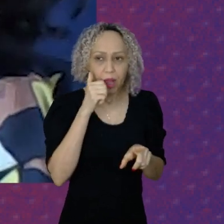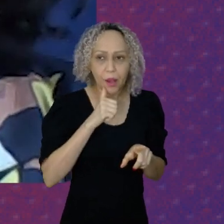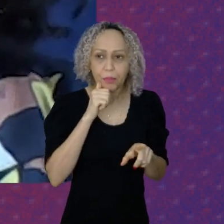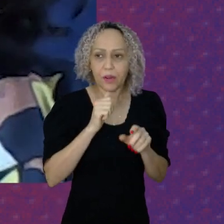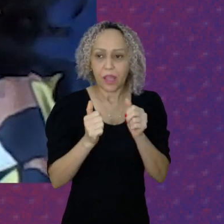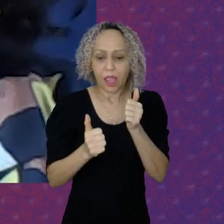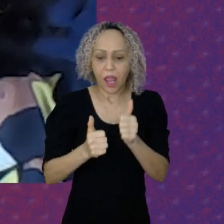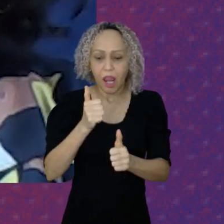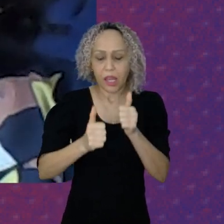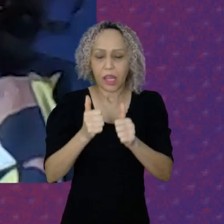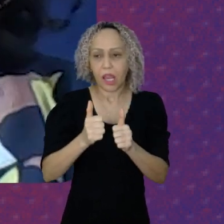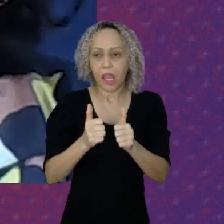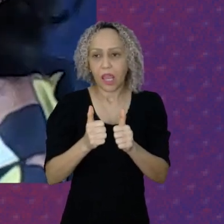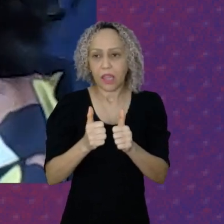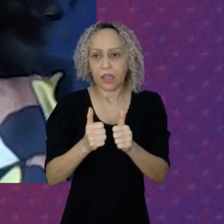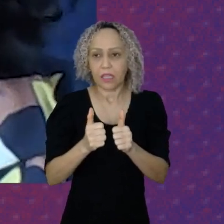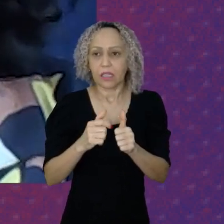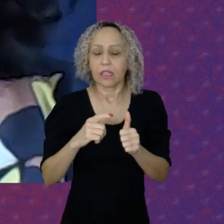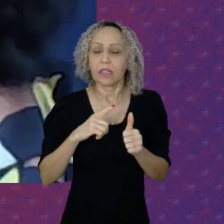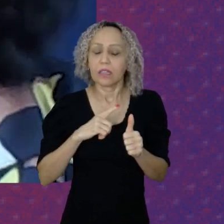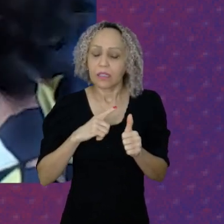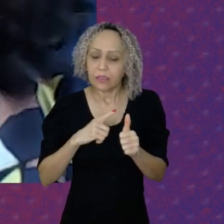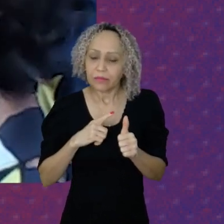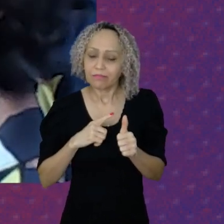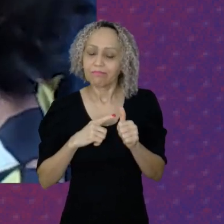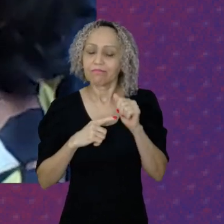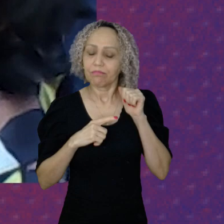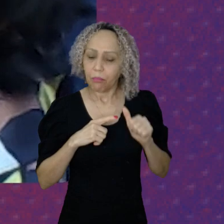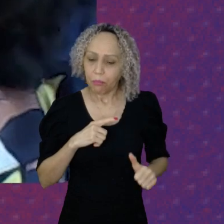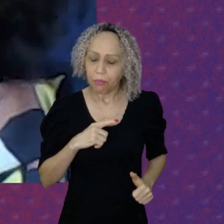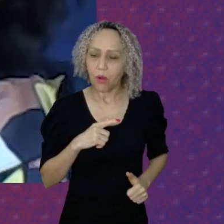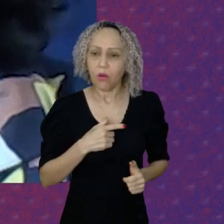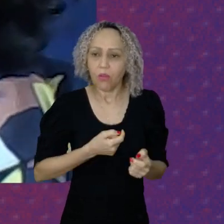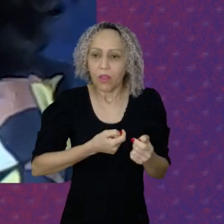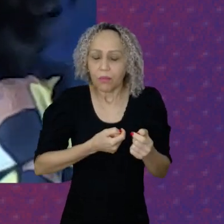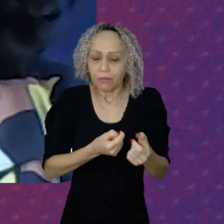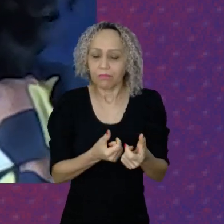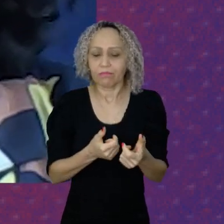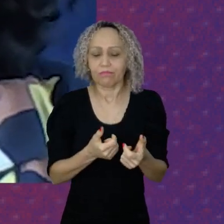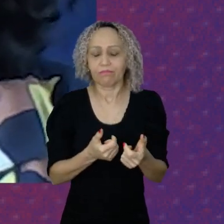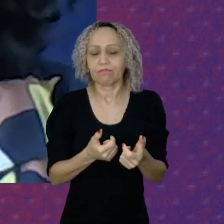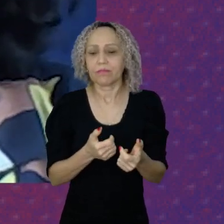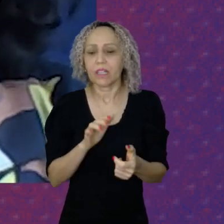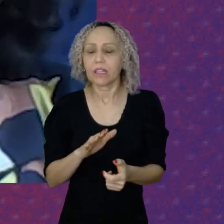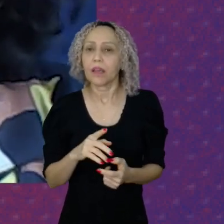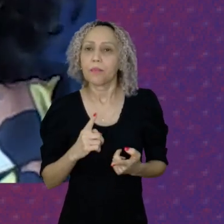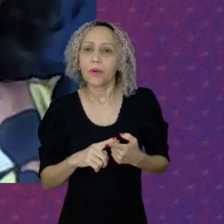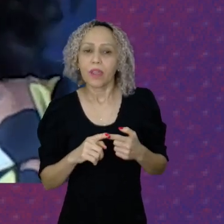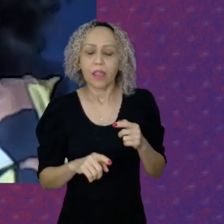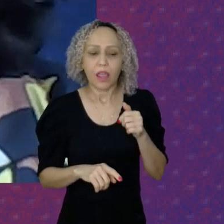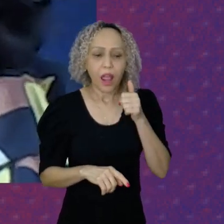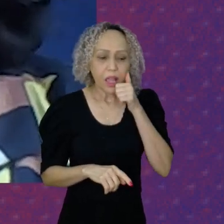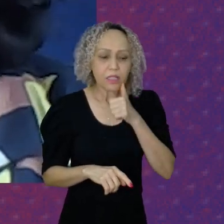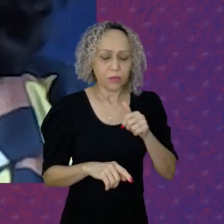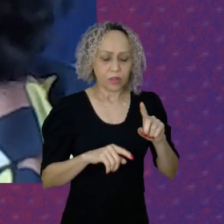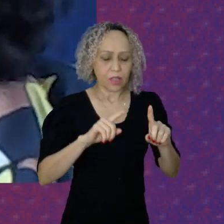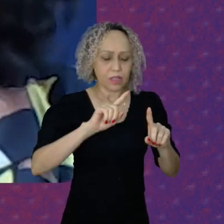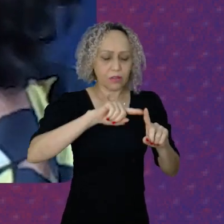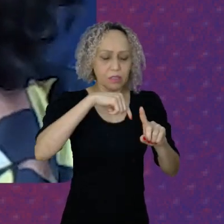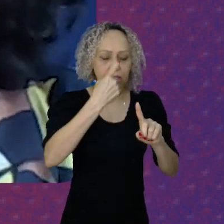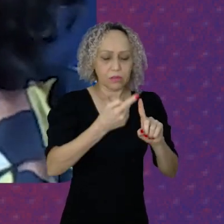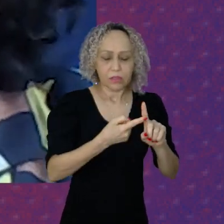gente sabe que hoje as mulheres são muito prejudicadas, né, as nossas atletas,